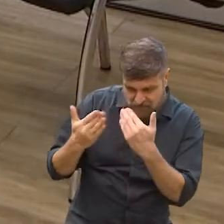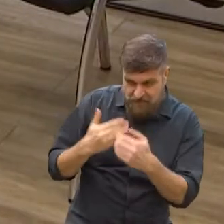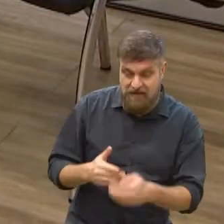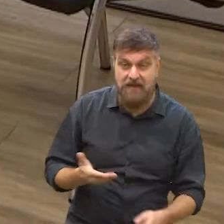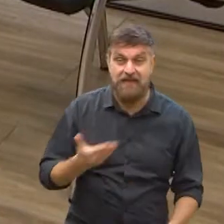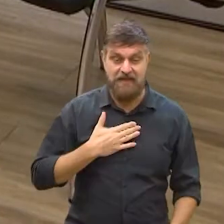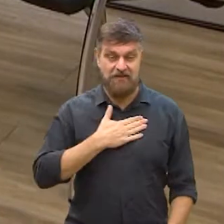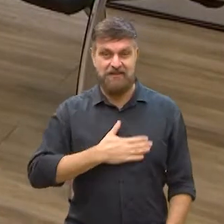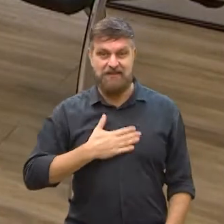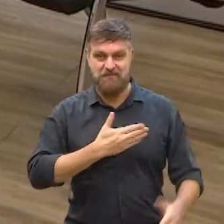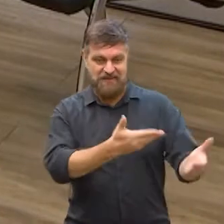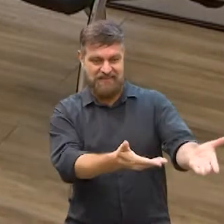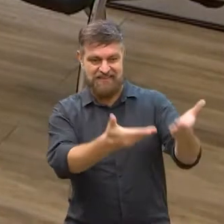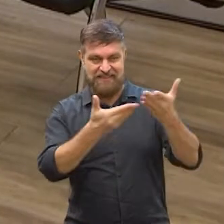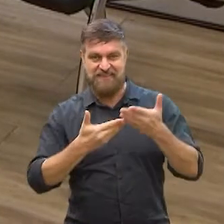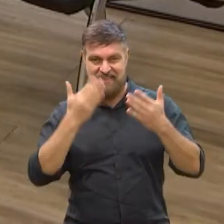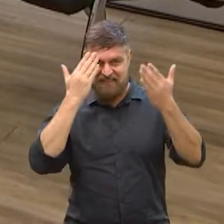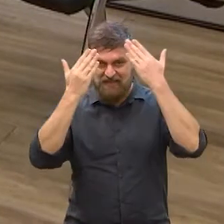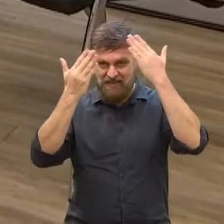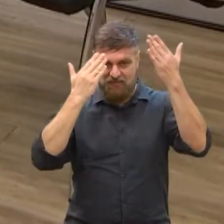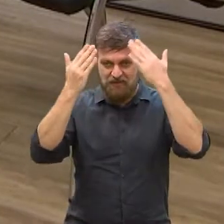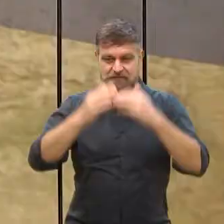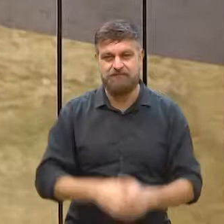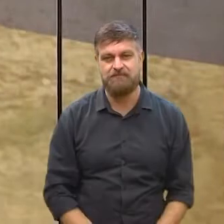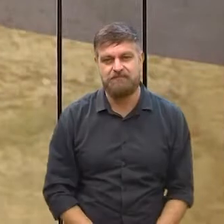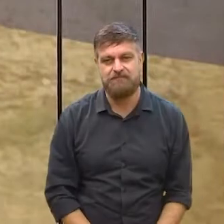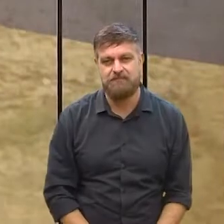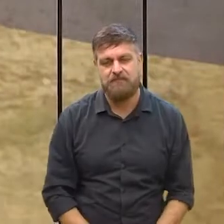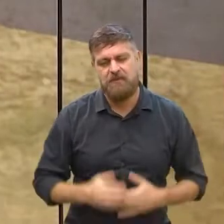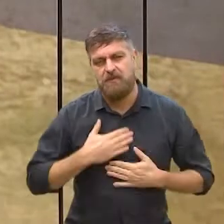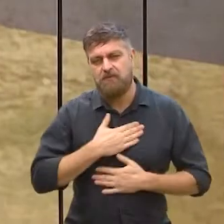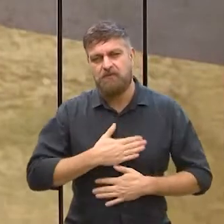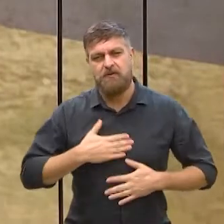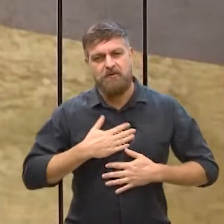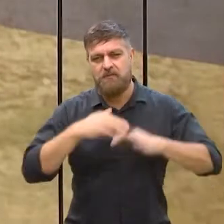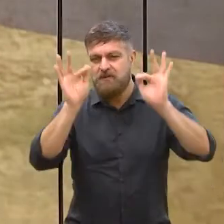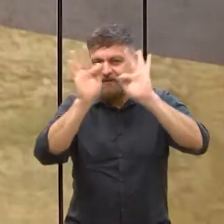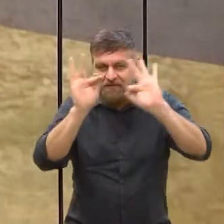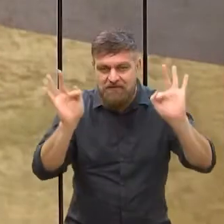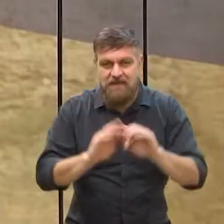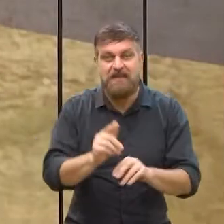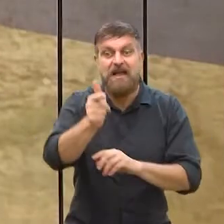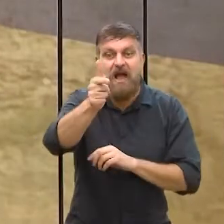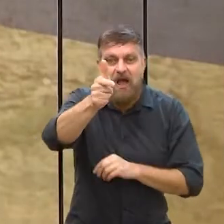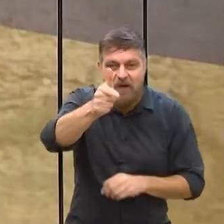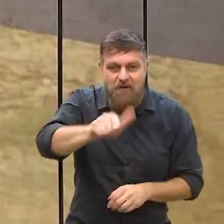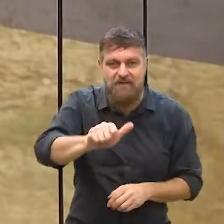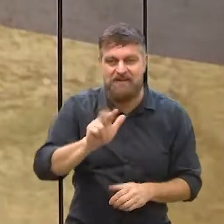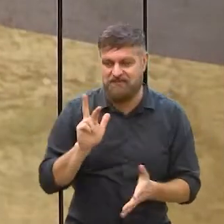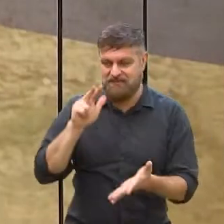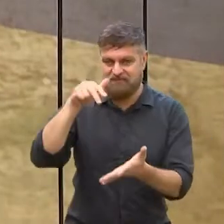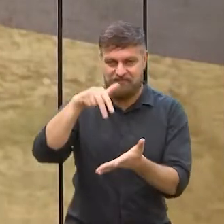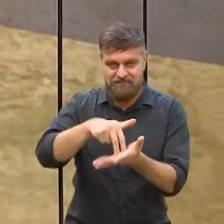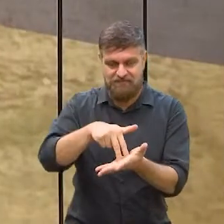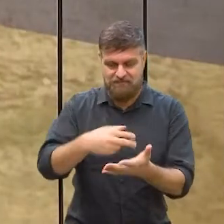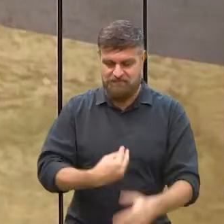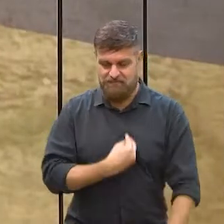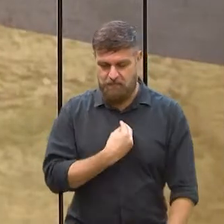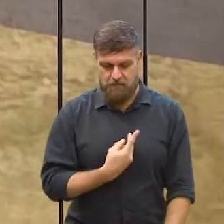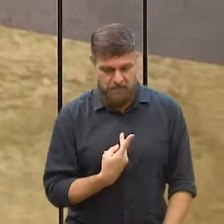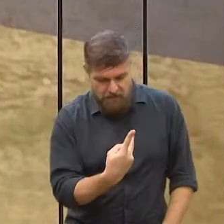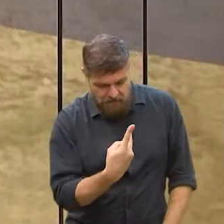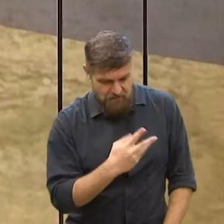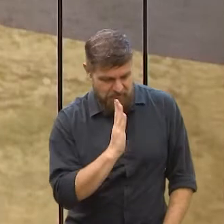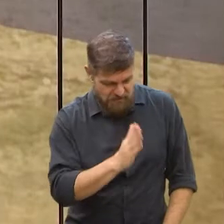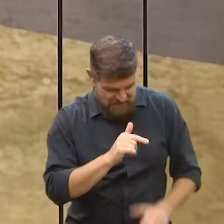boas-vindas aqui para a Cristiane. Obrigada, Rita. Eu fico feliz em estar novamente junto de você. Já fizemos um